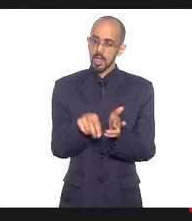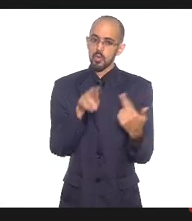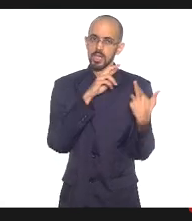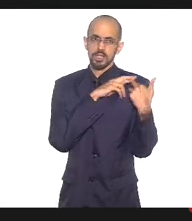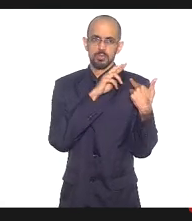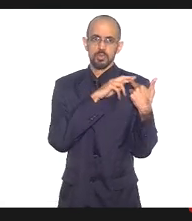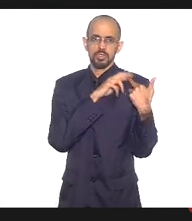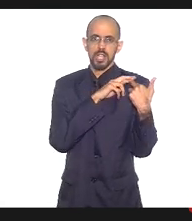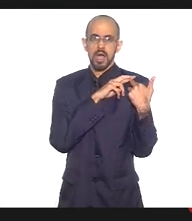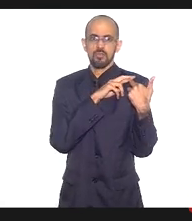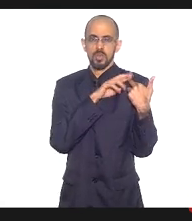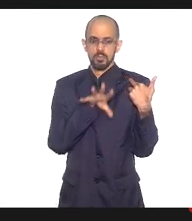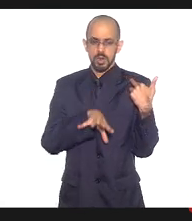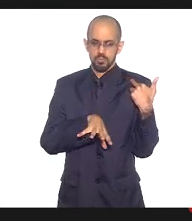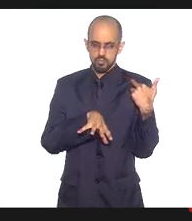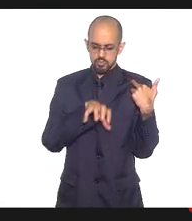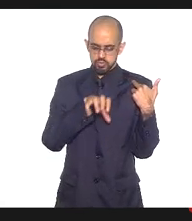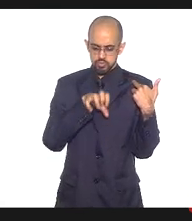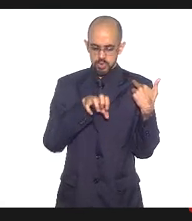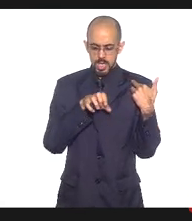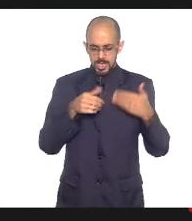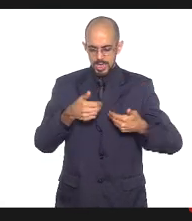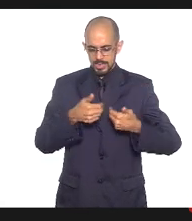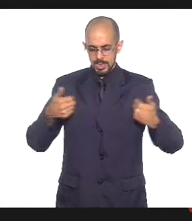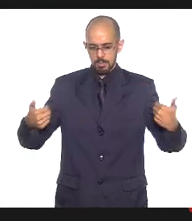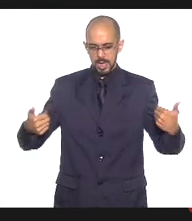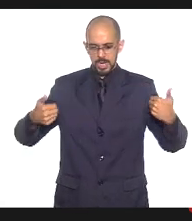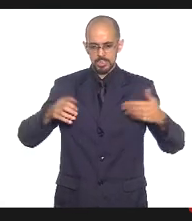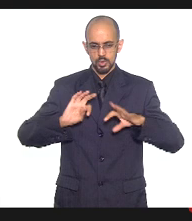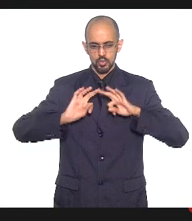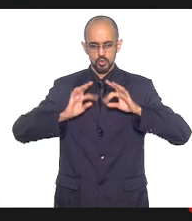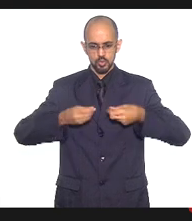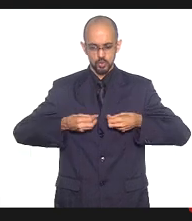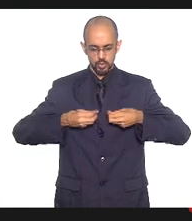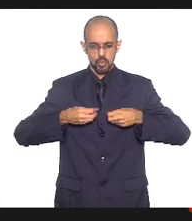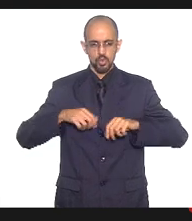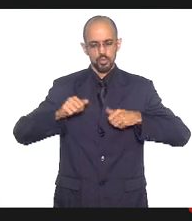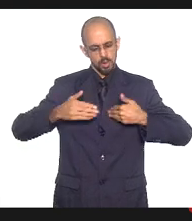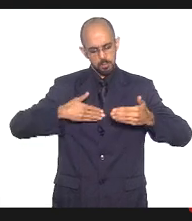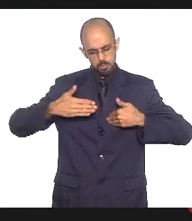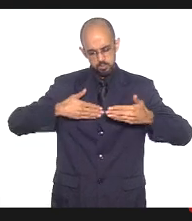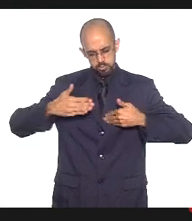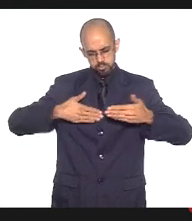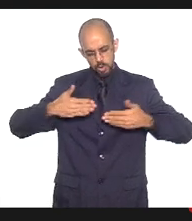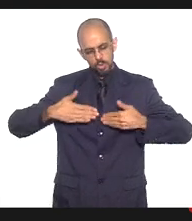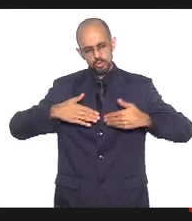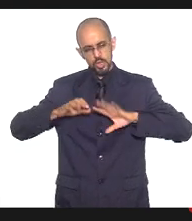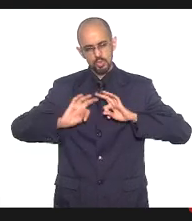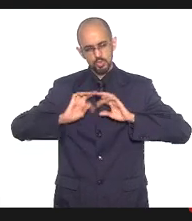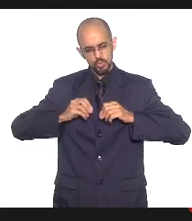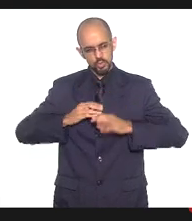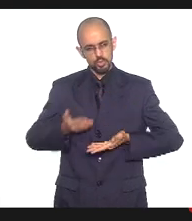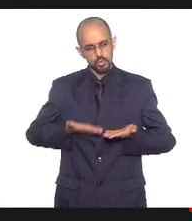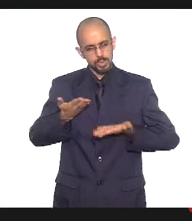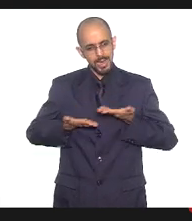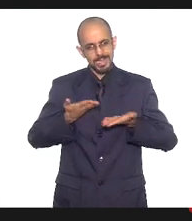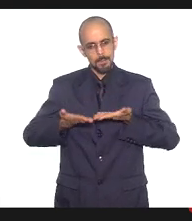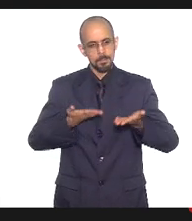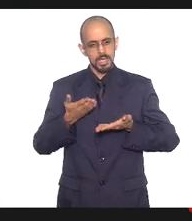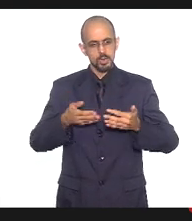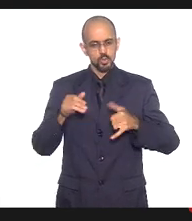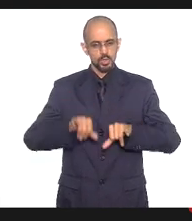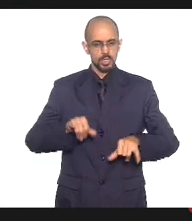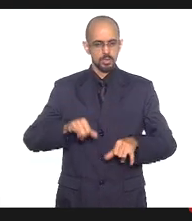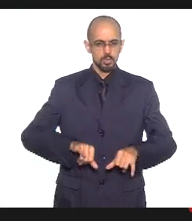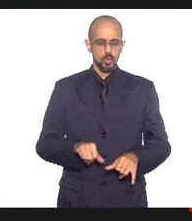produção, pela separação de fluidos, pelo processamento e tratamento desses fluidos. E